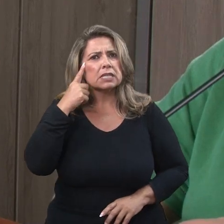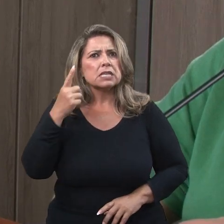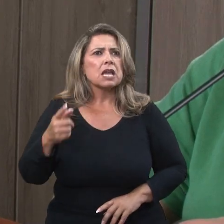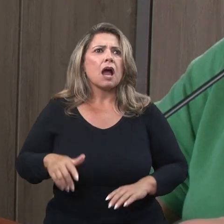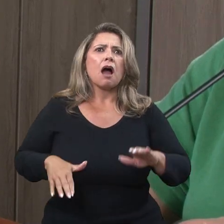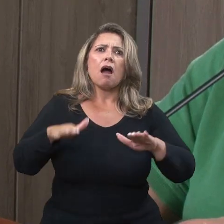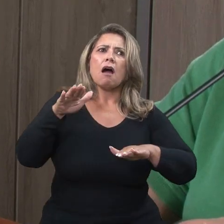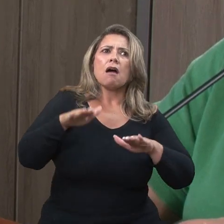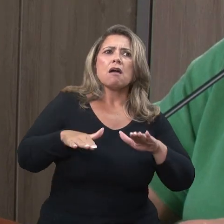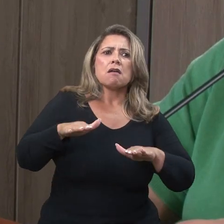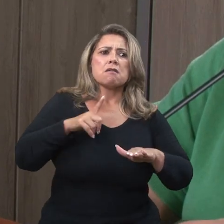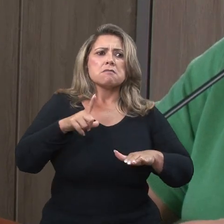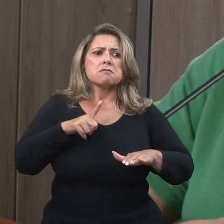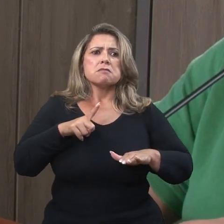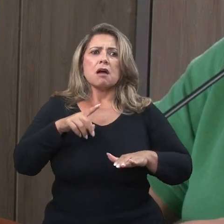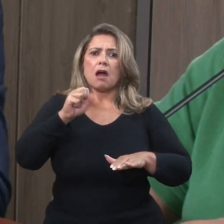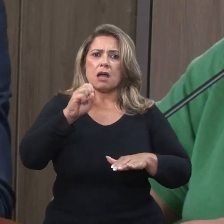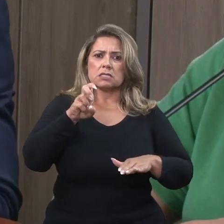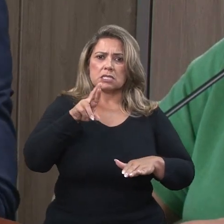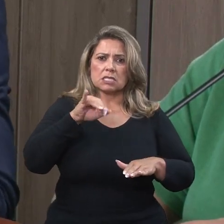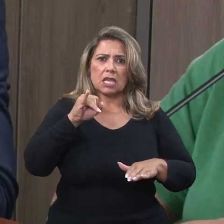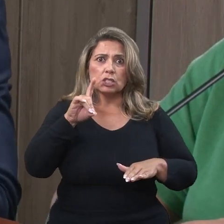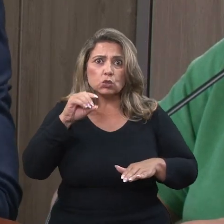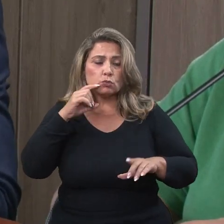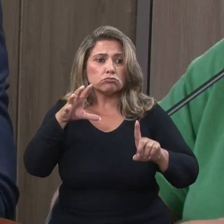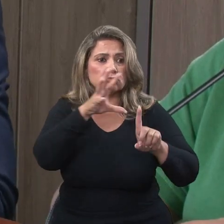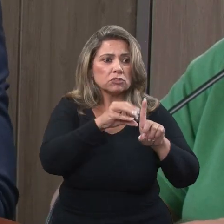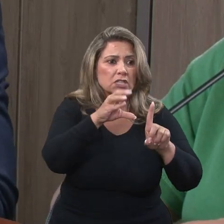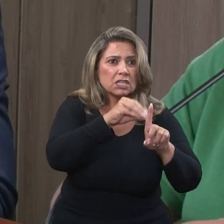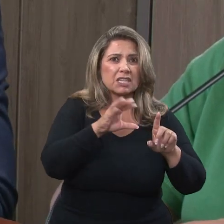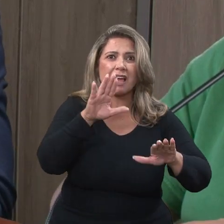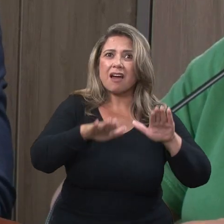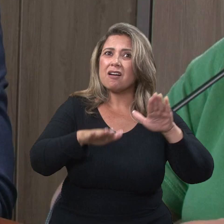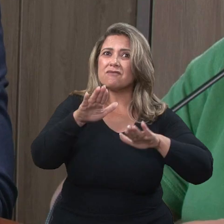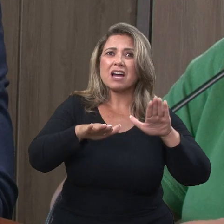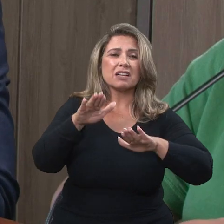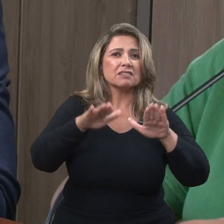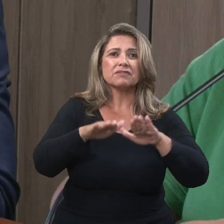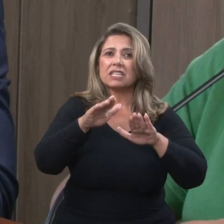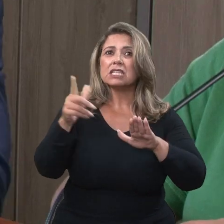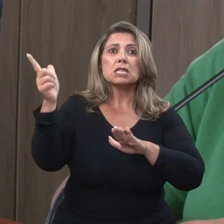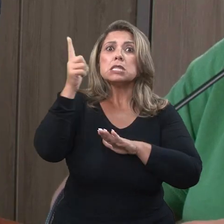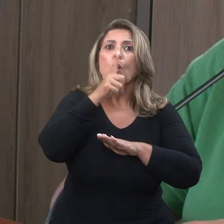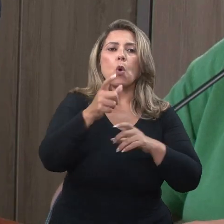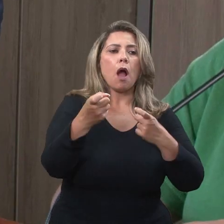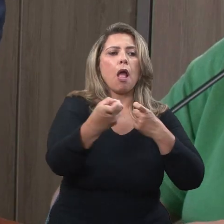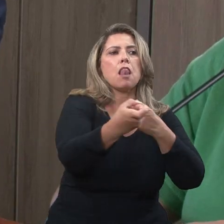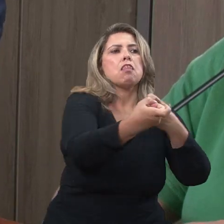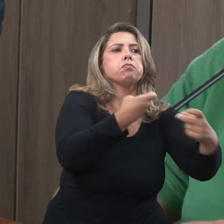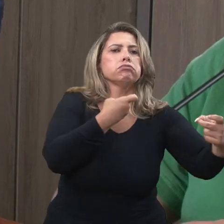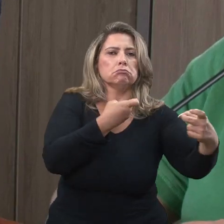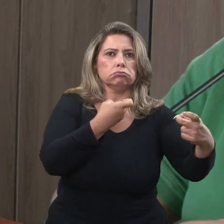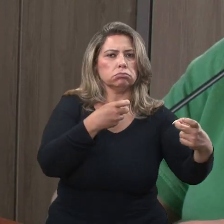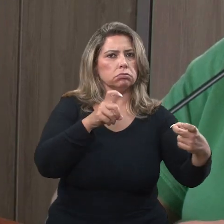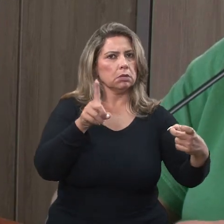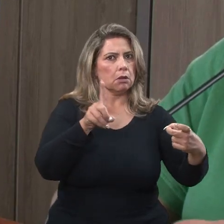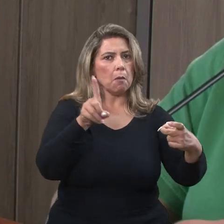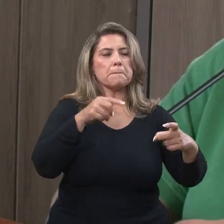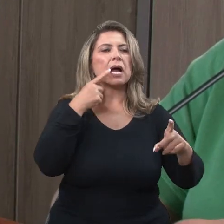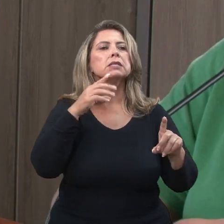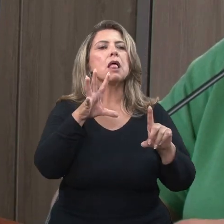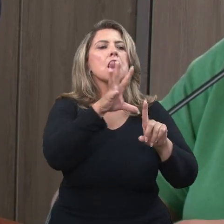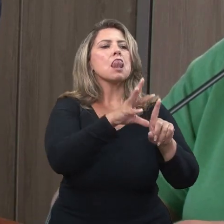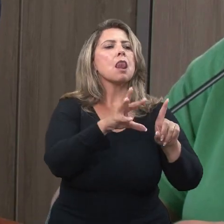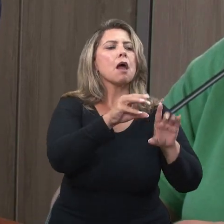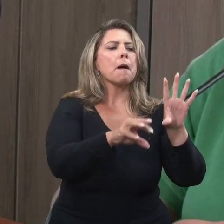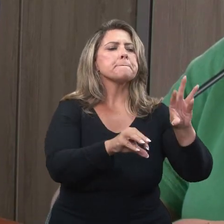conseguir obter esse favor e isso já vai estar consumado o assédio. Então, a gente depois, mais adiante, pode falar